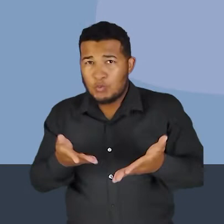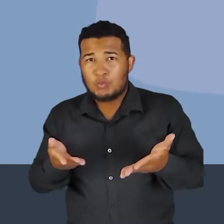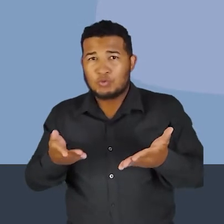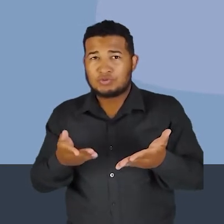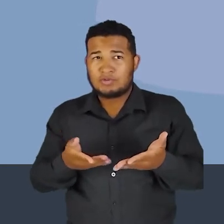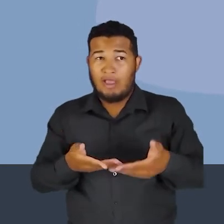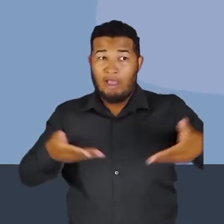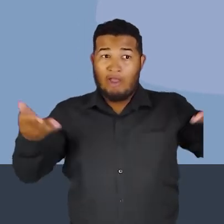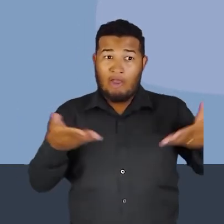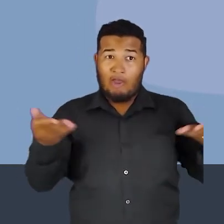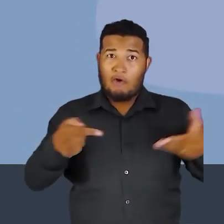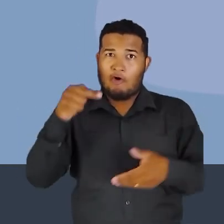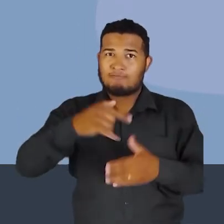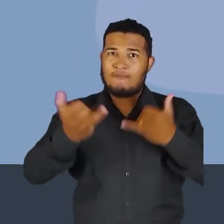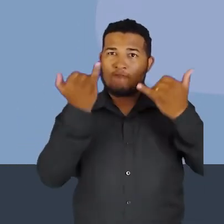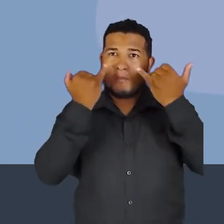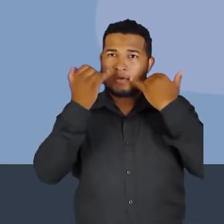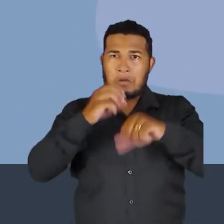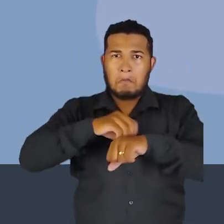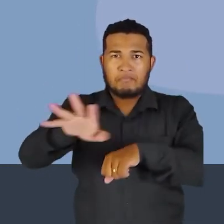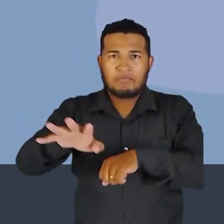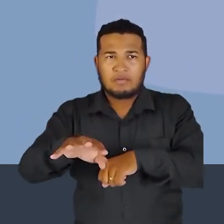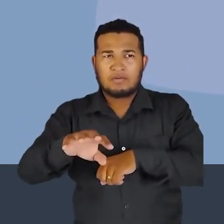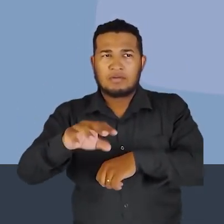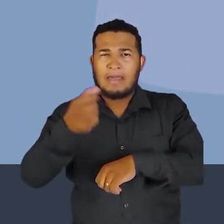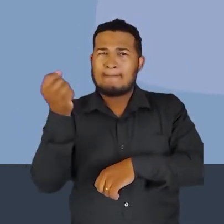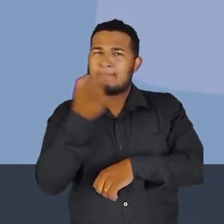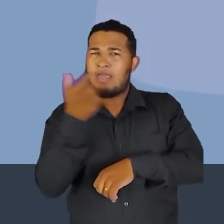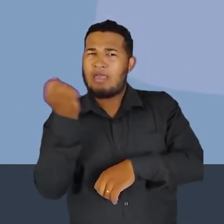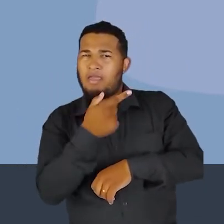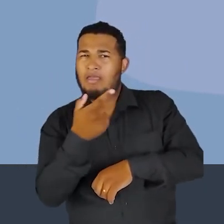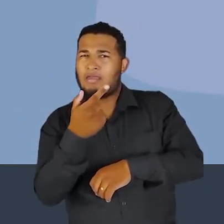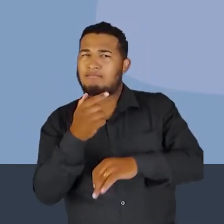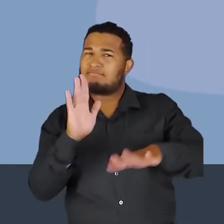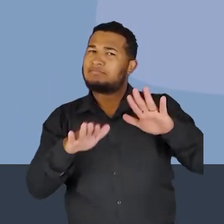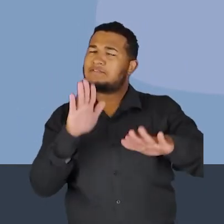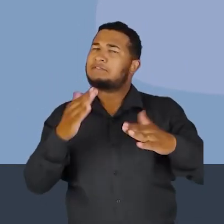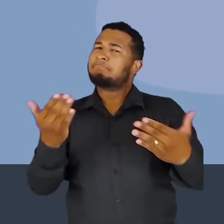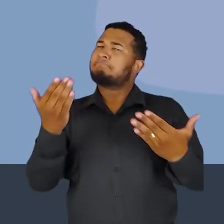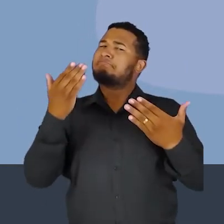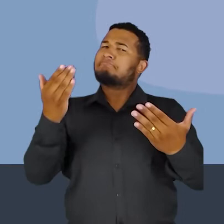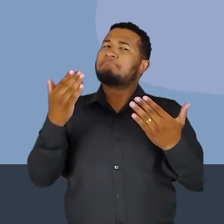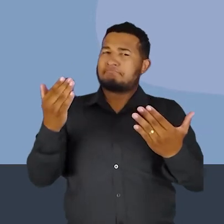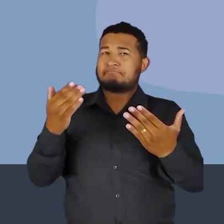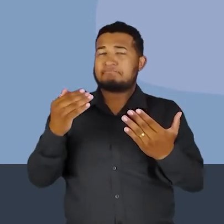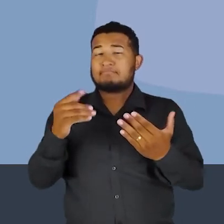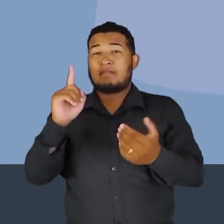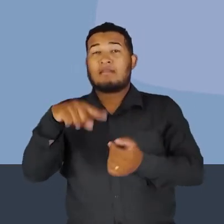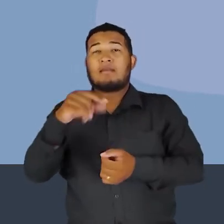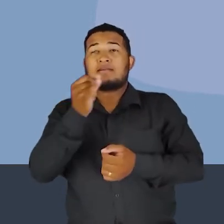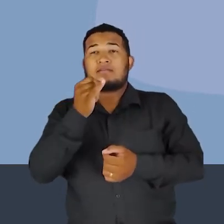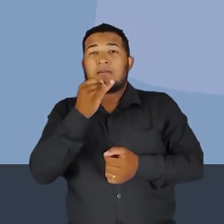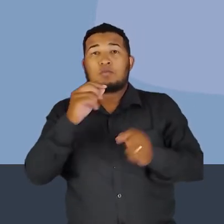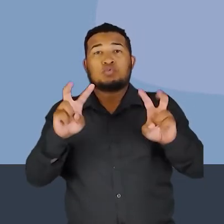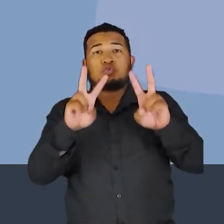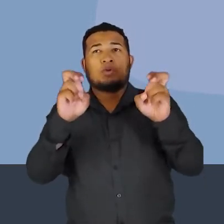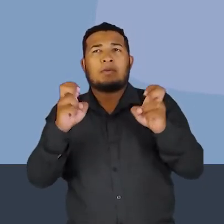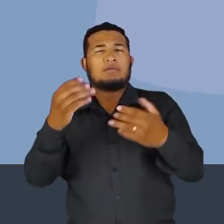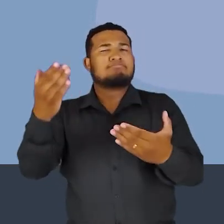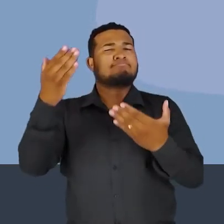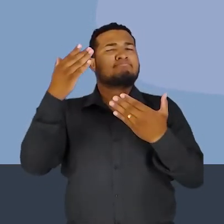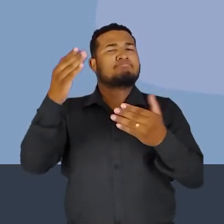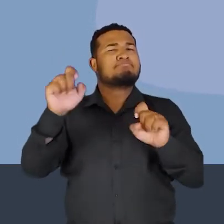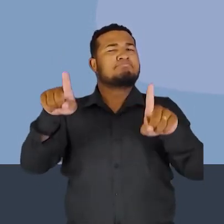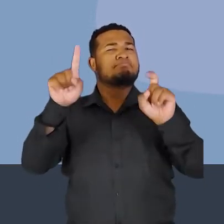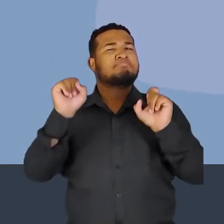É agora que está sendo essa informação? Isso é uma piada? Será que não é uma notícia, uma questão irônica,